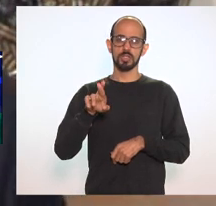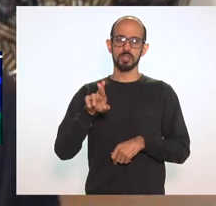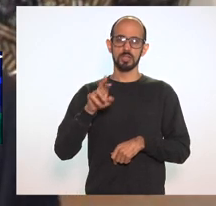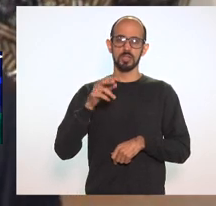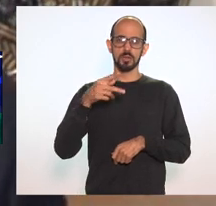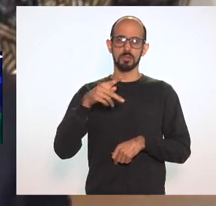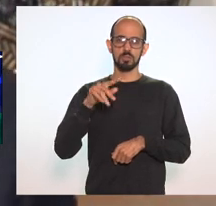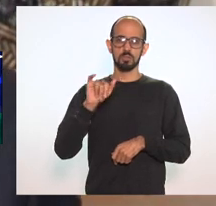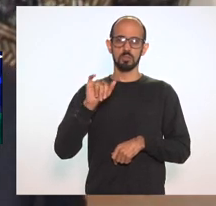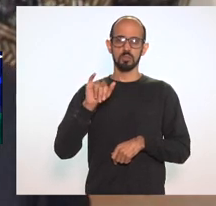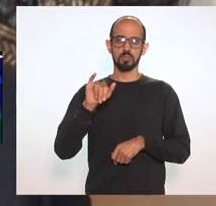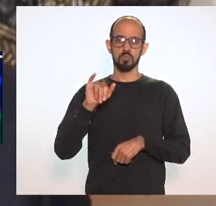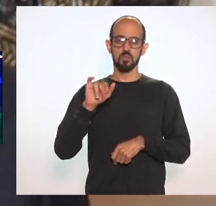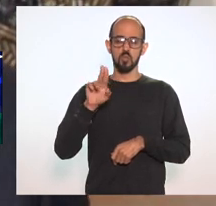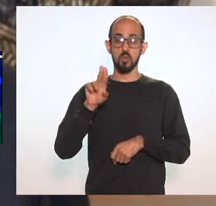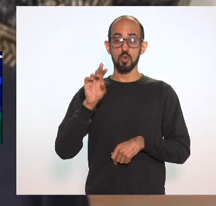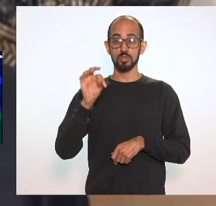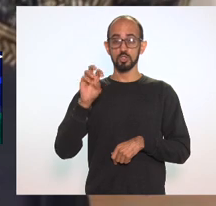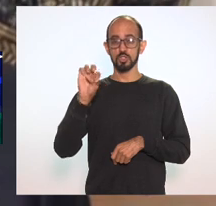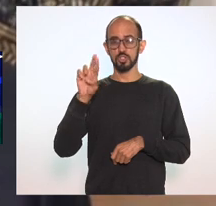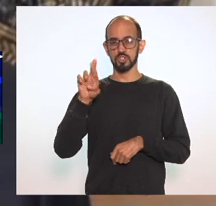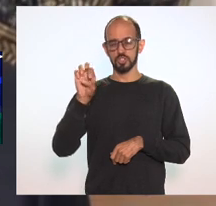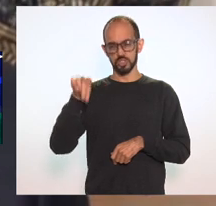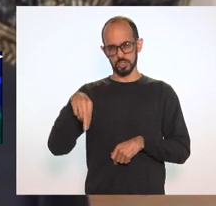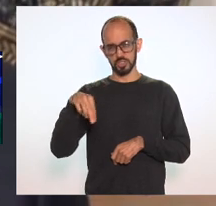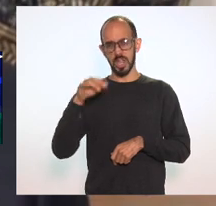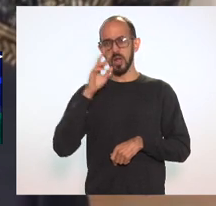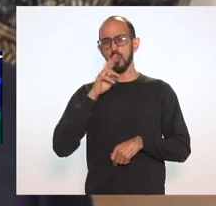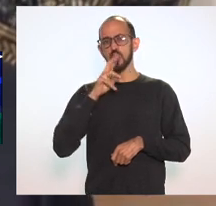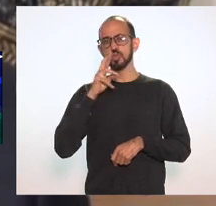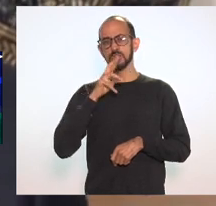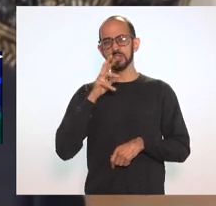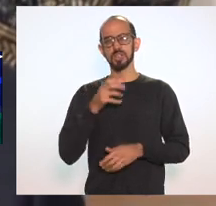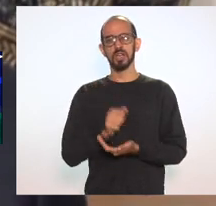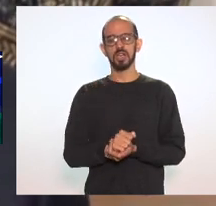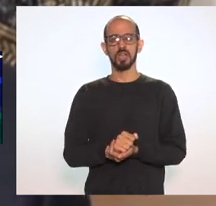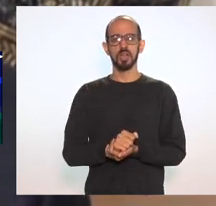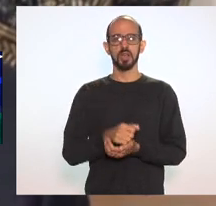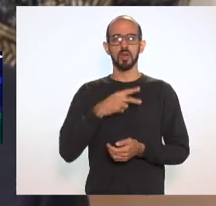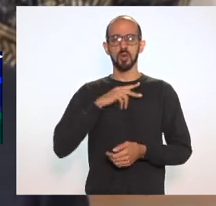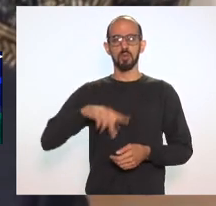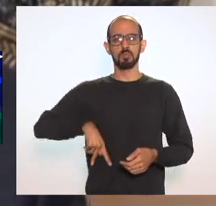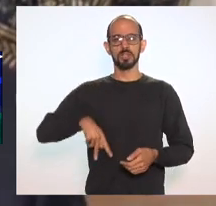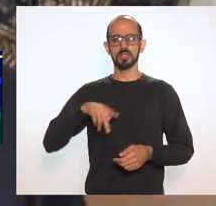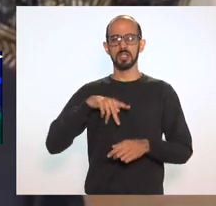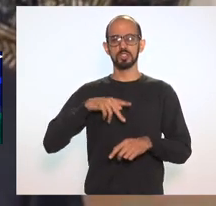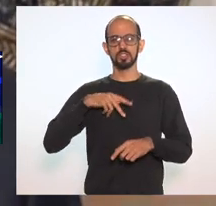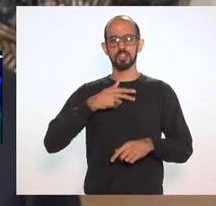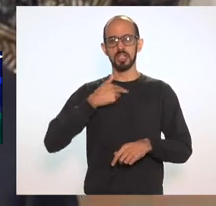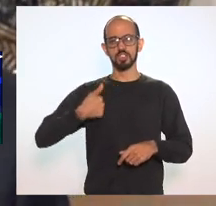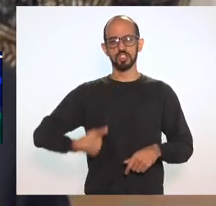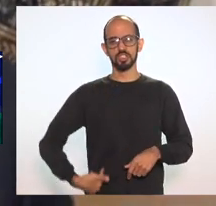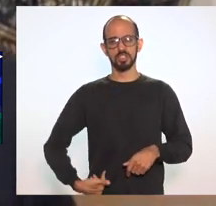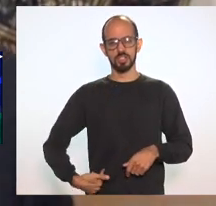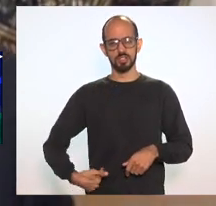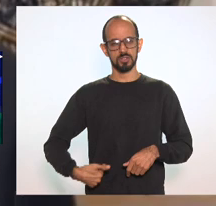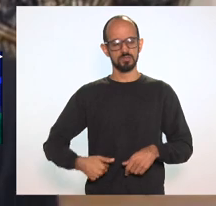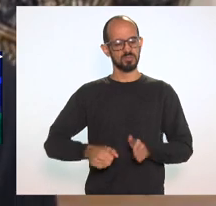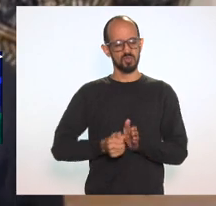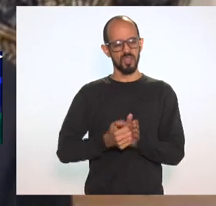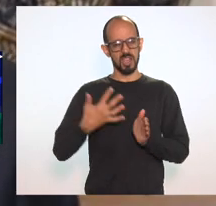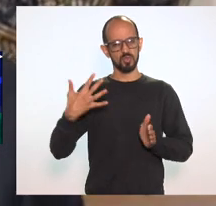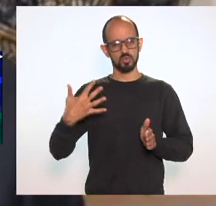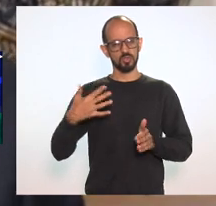primeiro mico o presidente é Ah tá China partido comunista chinês enfeitam Lisboa